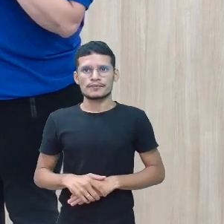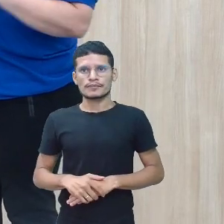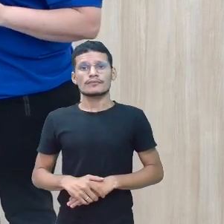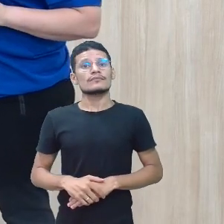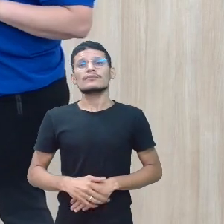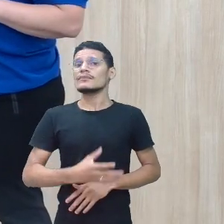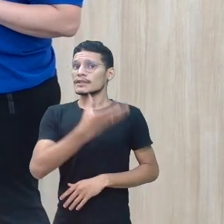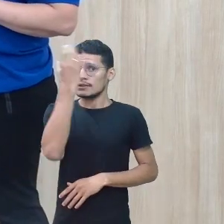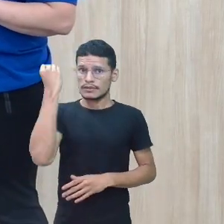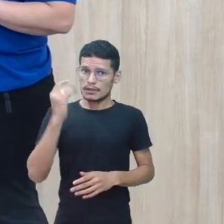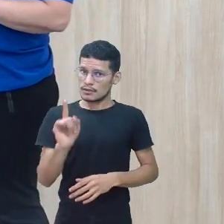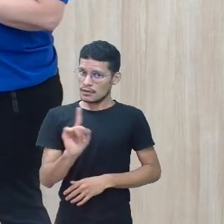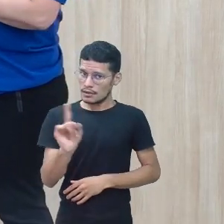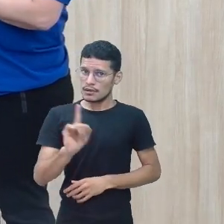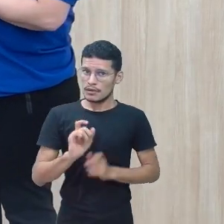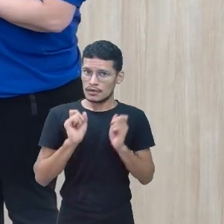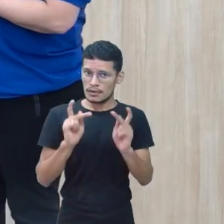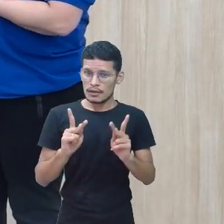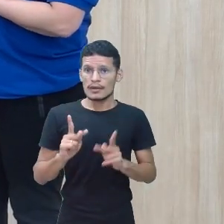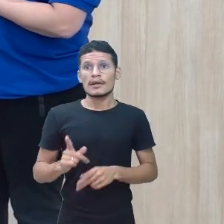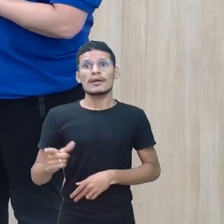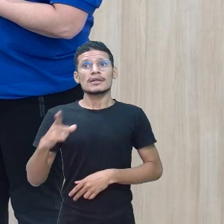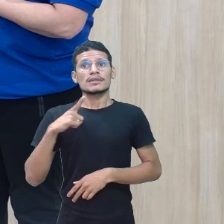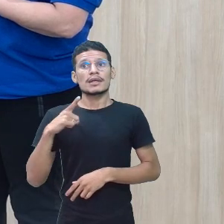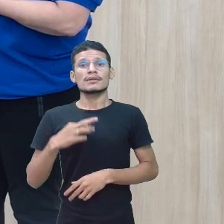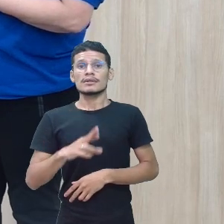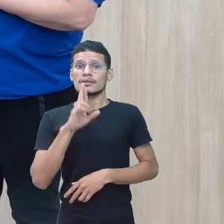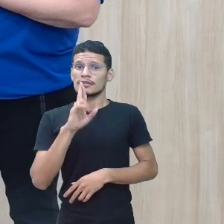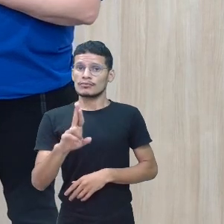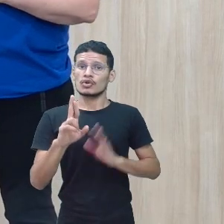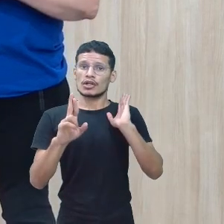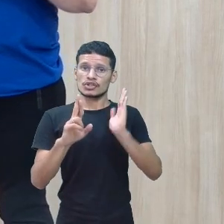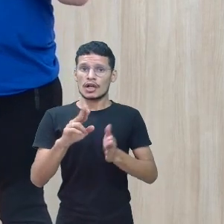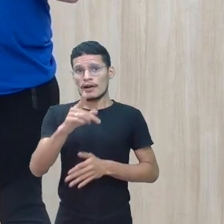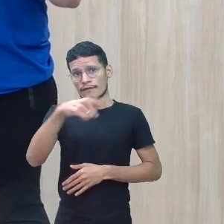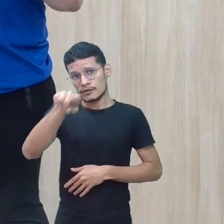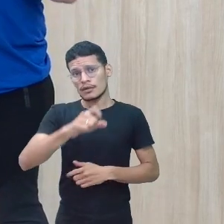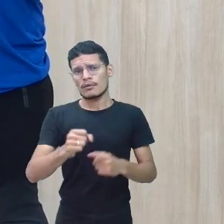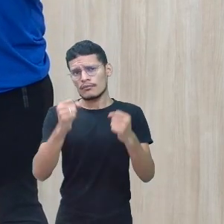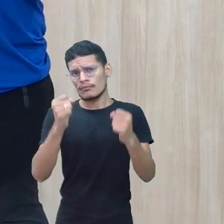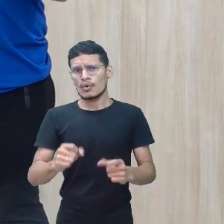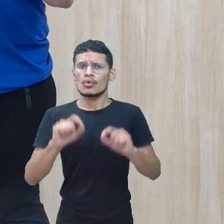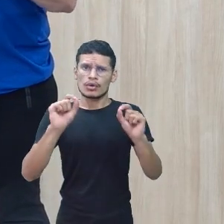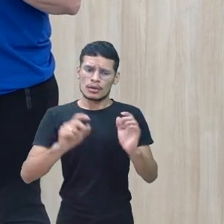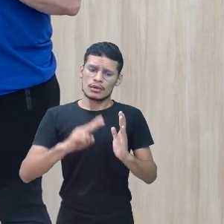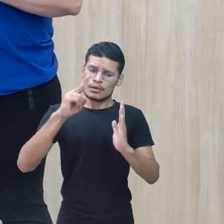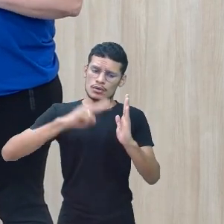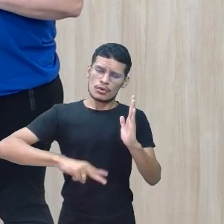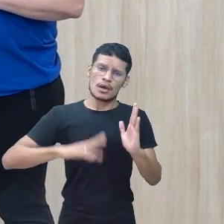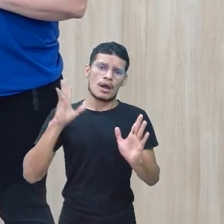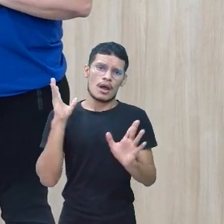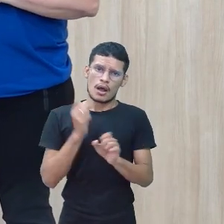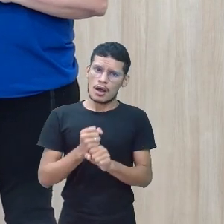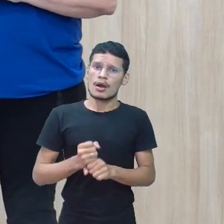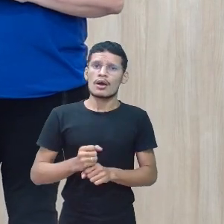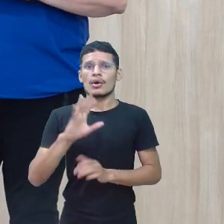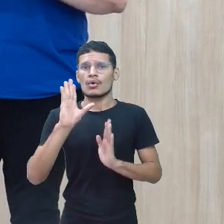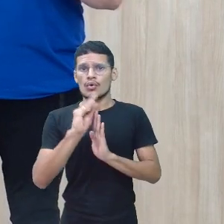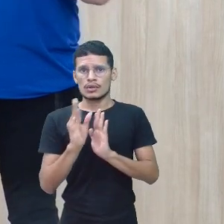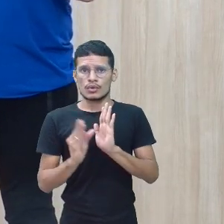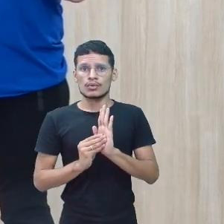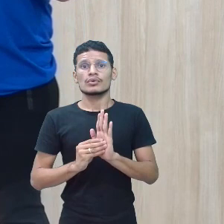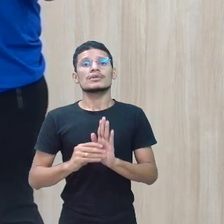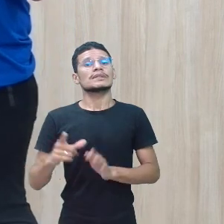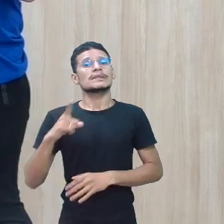não esqueçam disso, tá? Então, aqui estão as respostas que você pode ir lá revisar, não é, esse conteúdo.